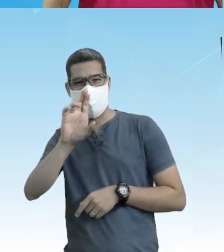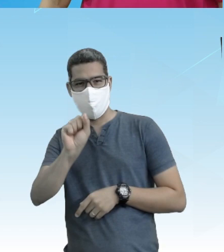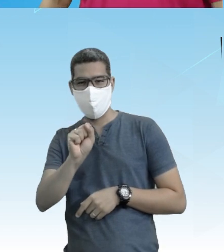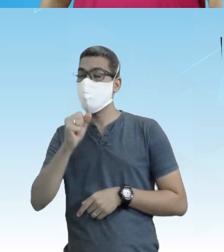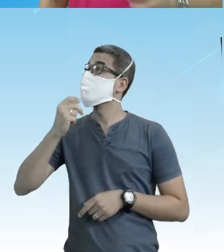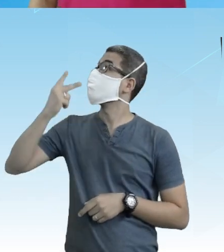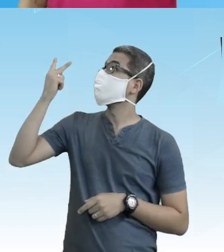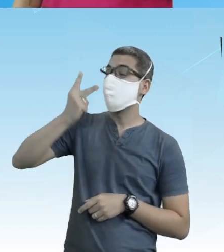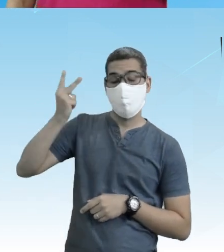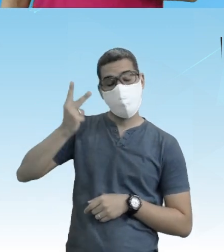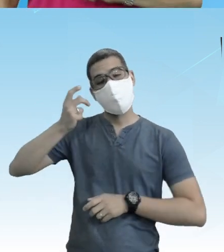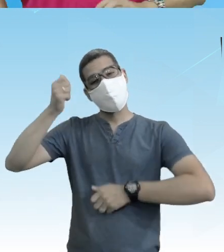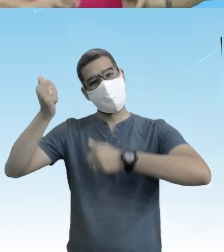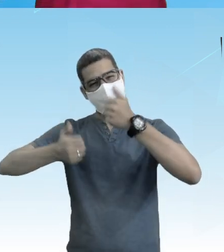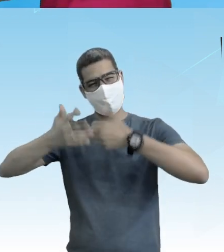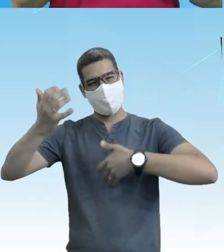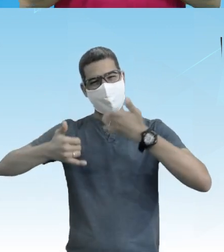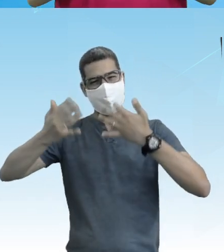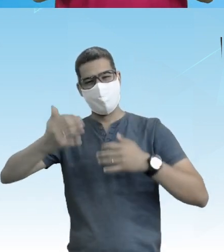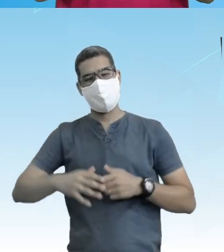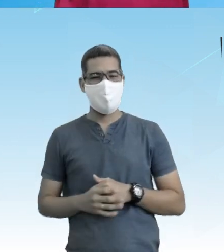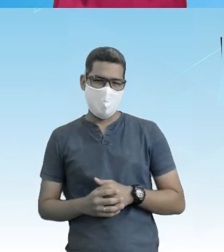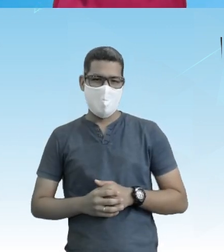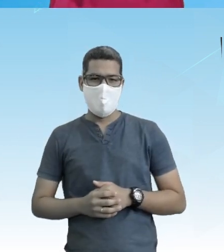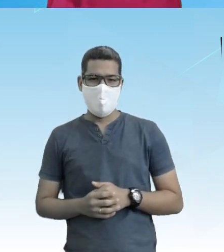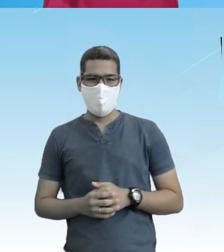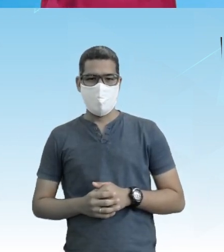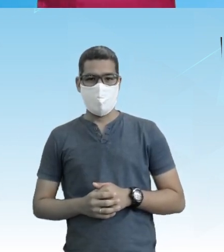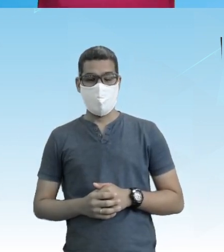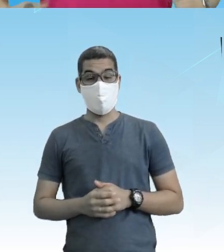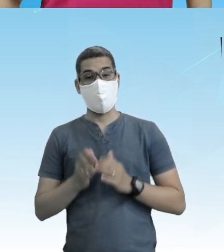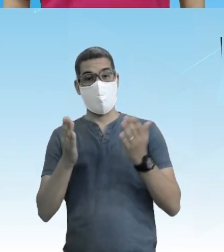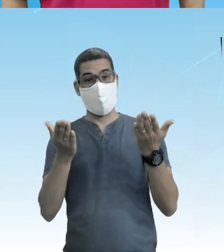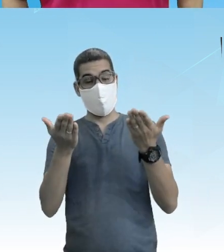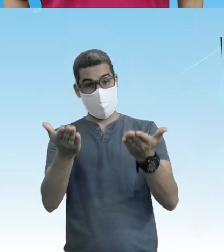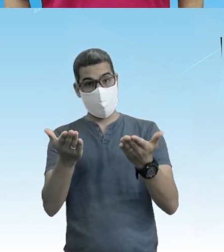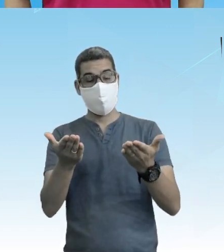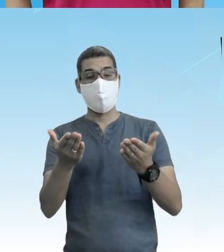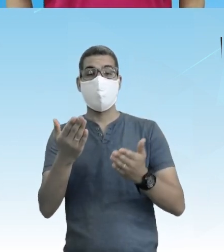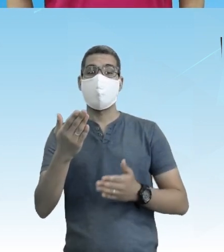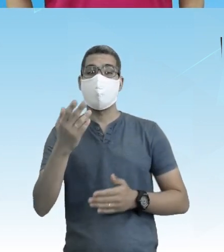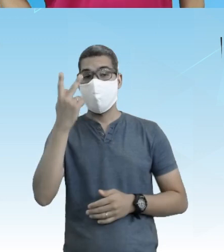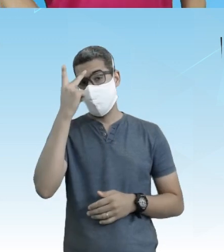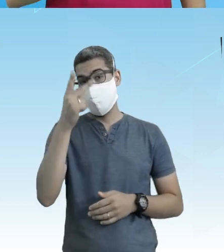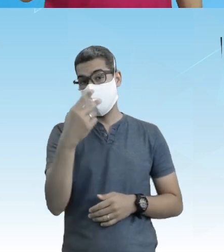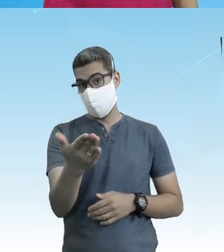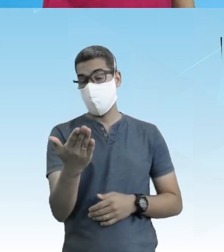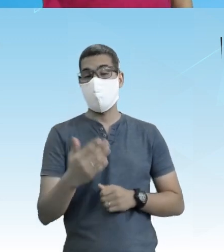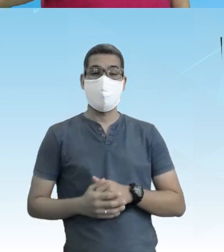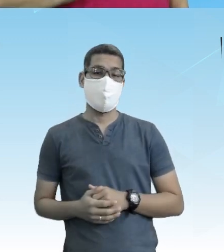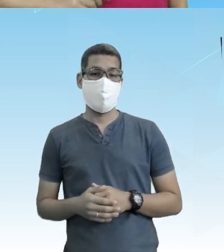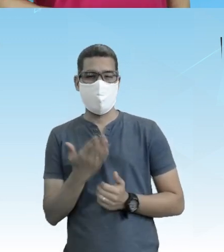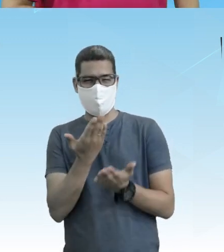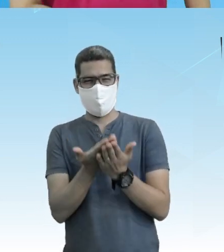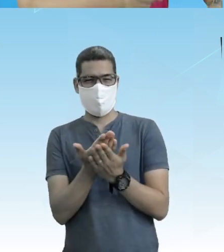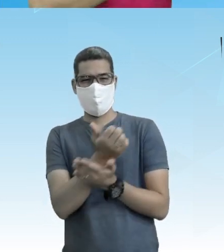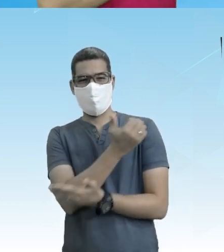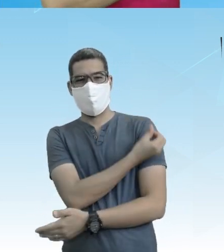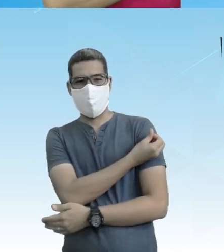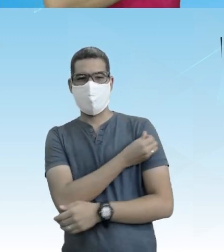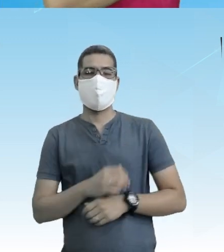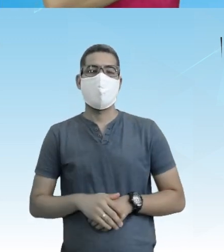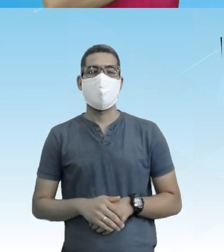aqui, xará Robson Araújo, nós vamos discorrer para você, estudante do sexto ano. Mas o que será um